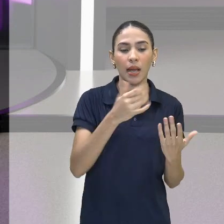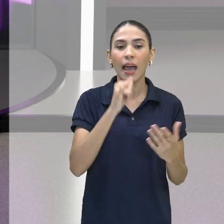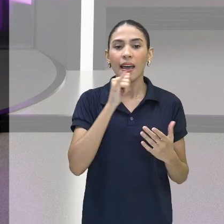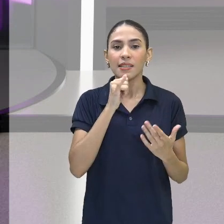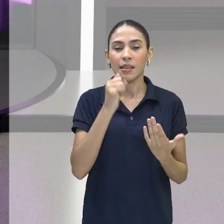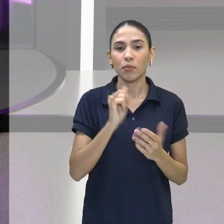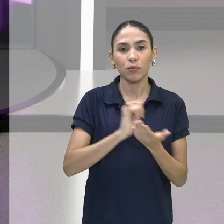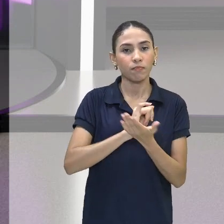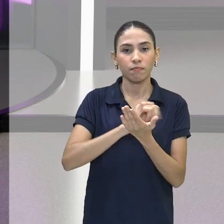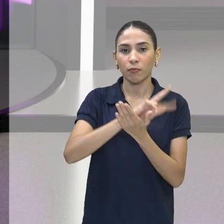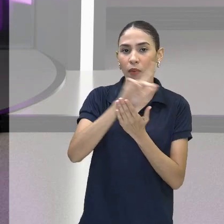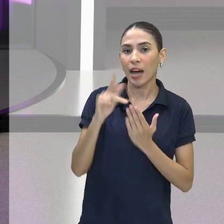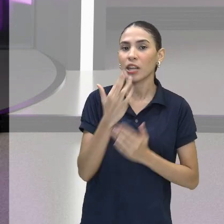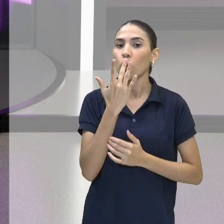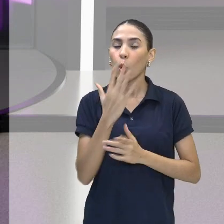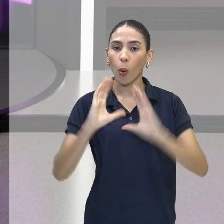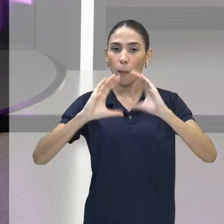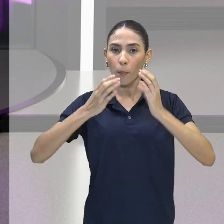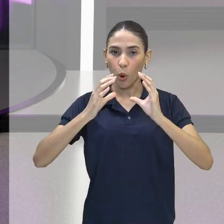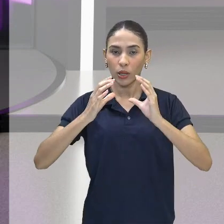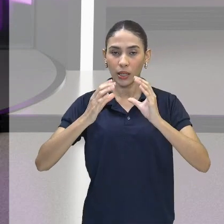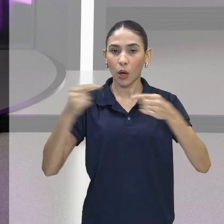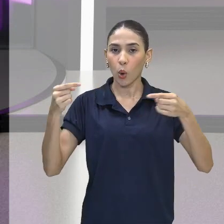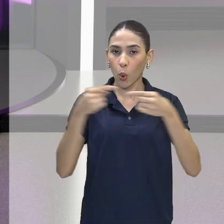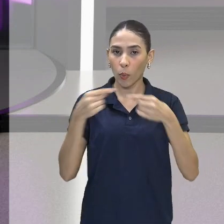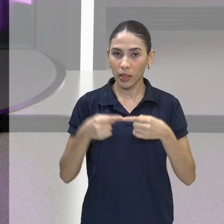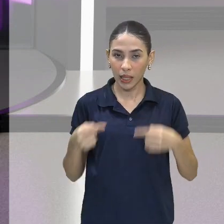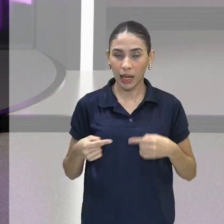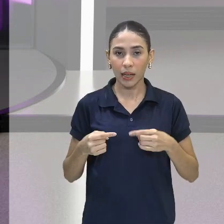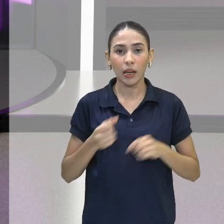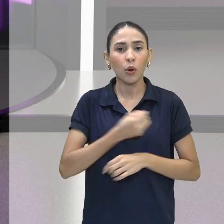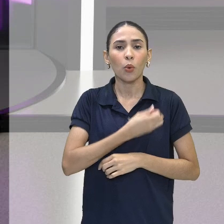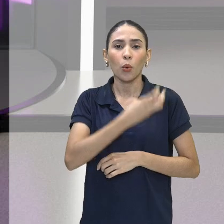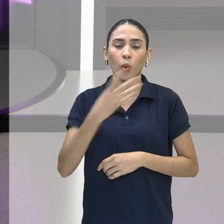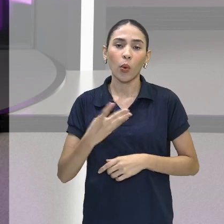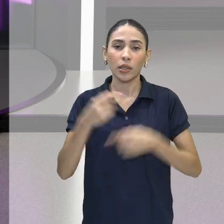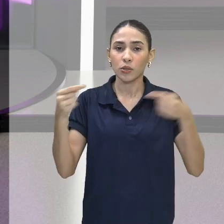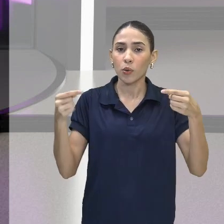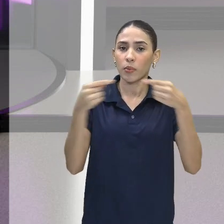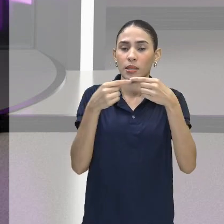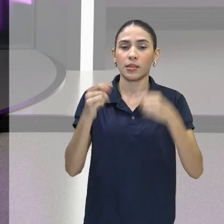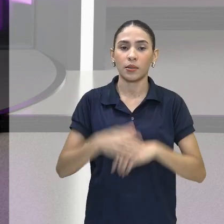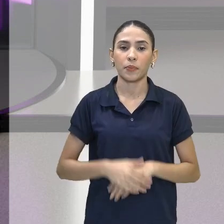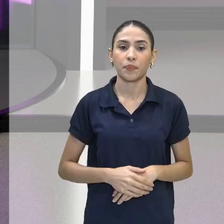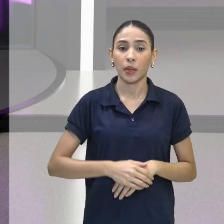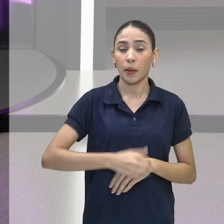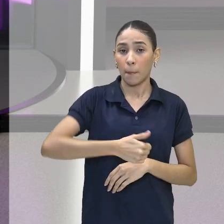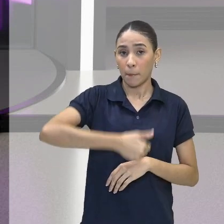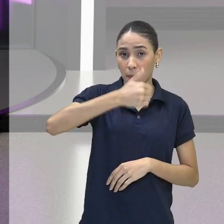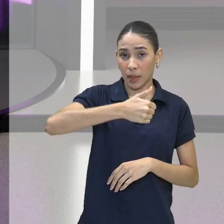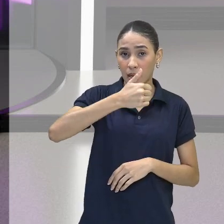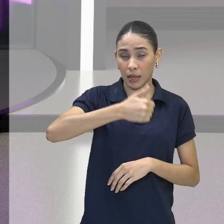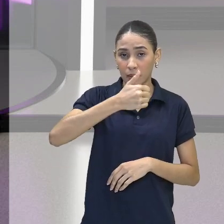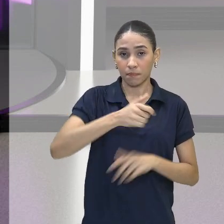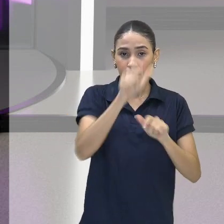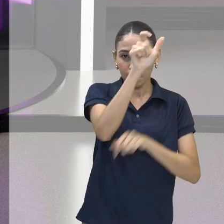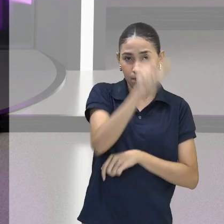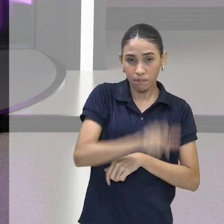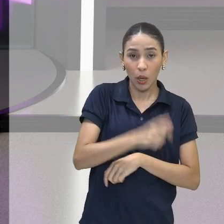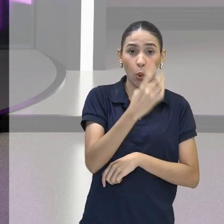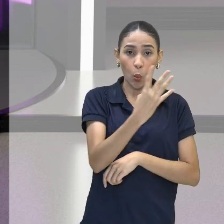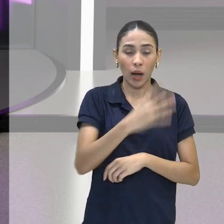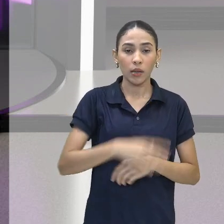da outra caixa, beleza? Então, quantas combinações possíveis nós temos? Na primeira, nós temos 4. Na